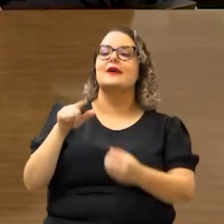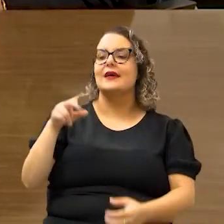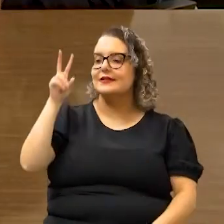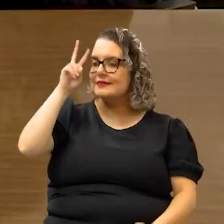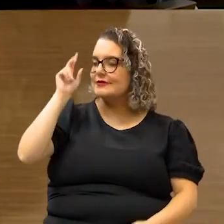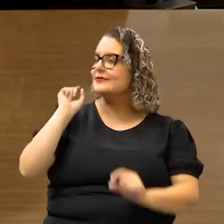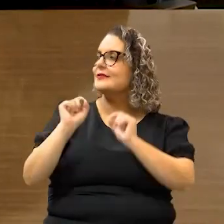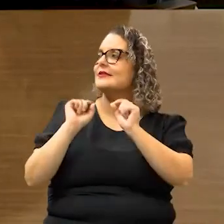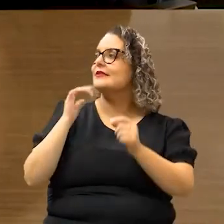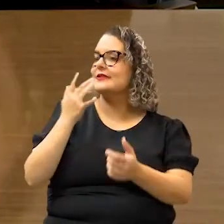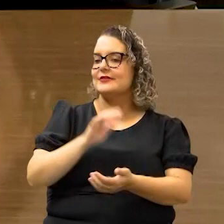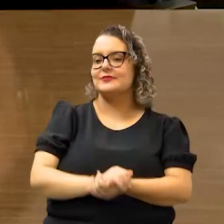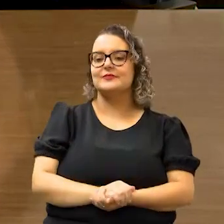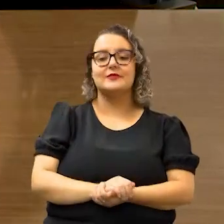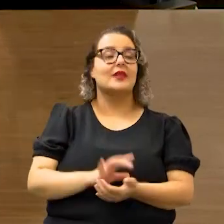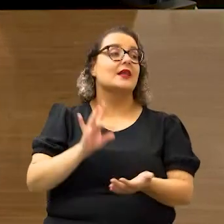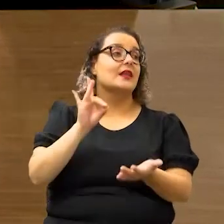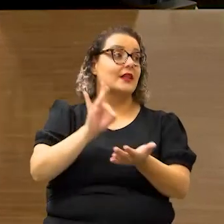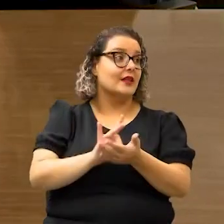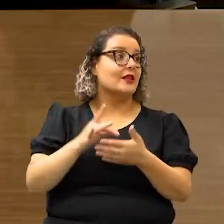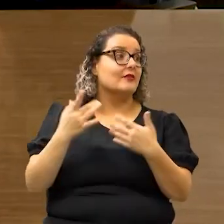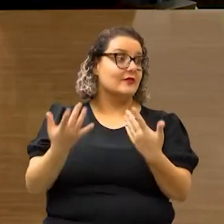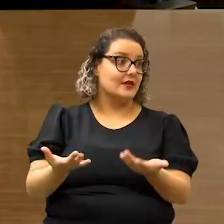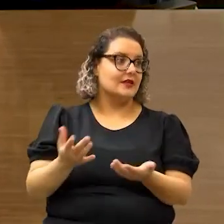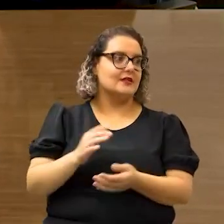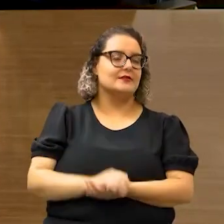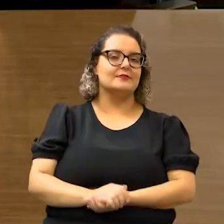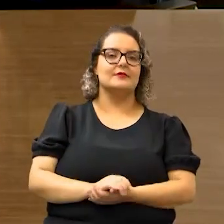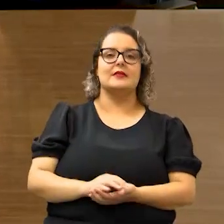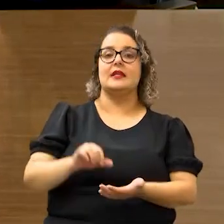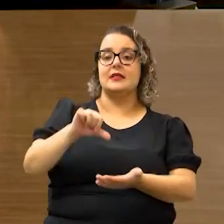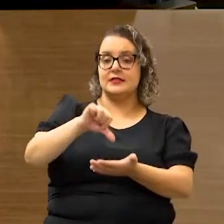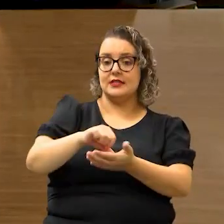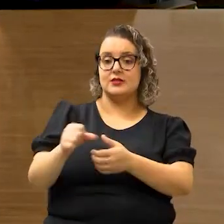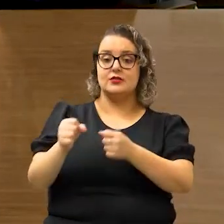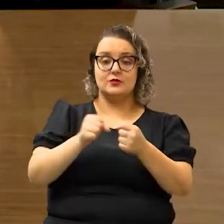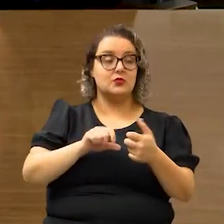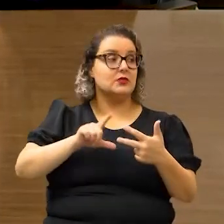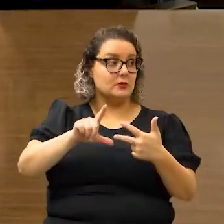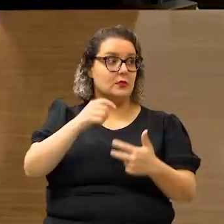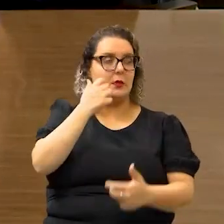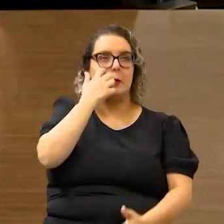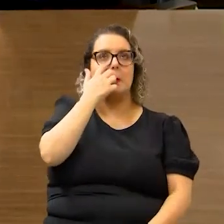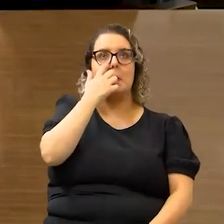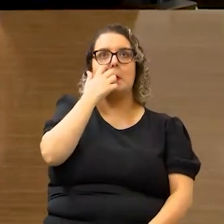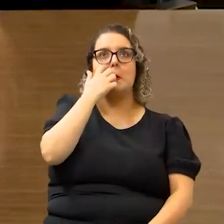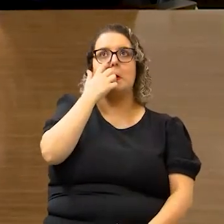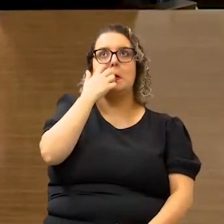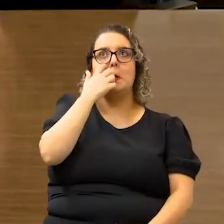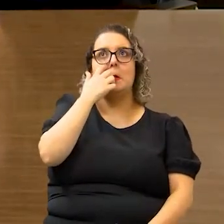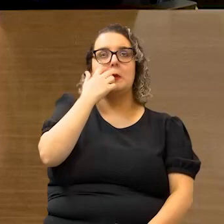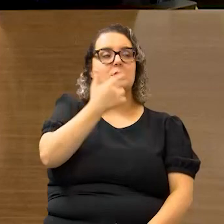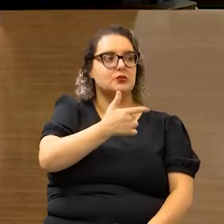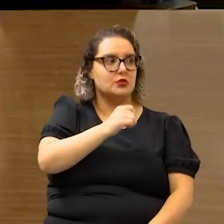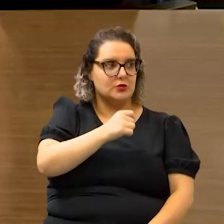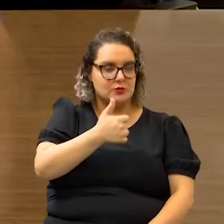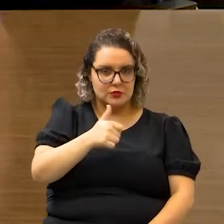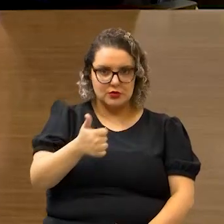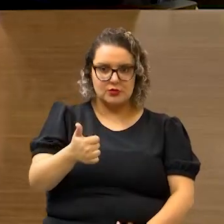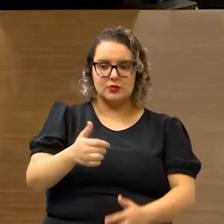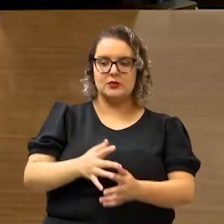próprio. Conta para nós, vamos lembrar um pouquinho o que aconteceu aqui. Na verdade, aqui a sede do Poder Legislativo de Campinas,